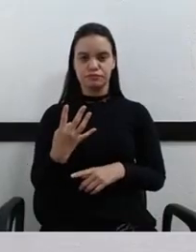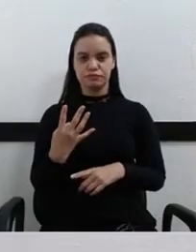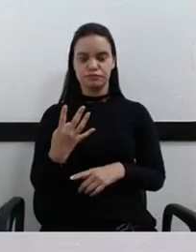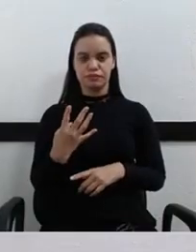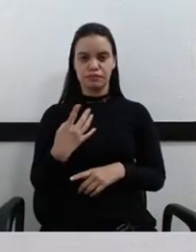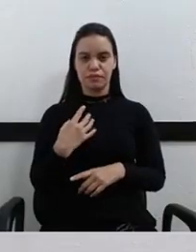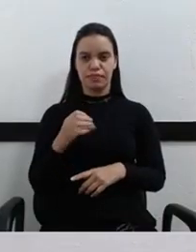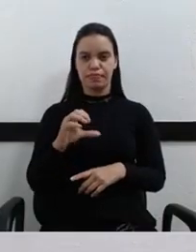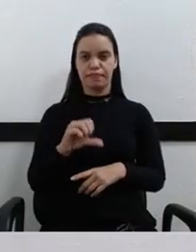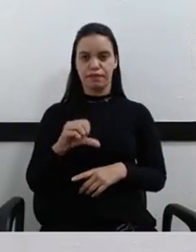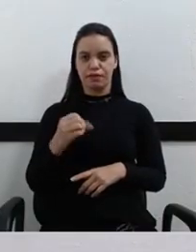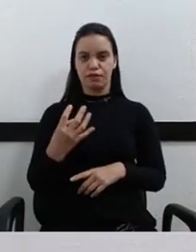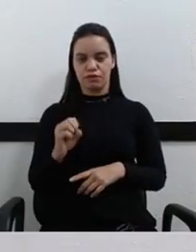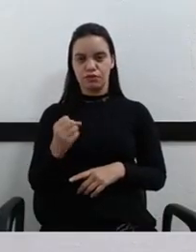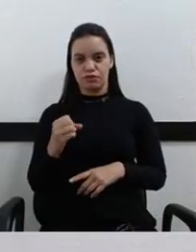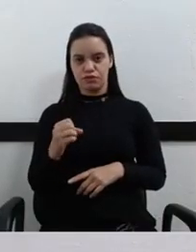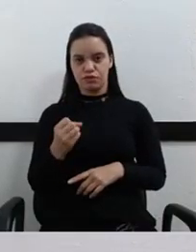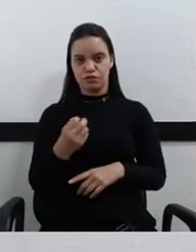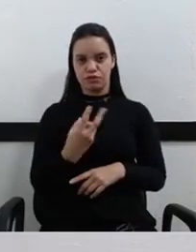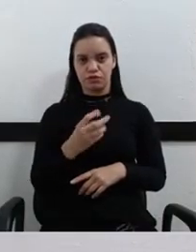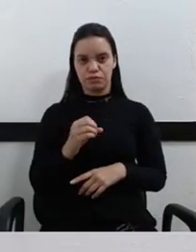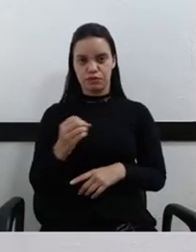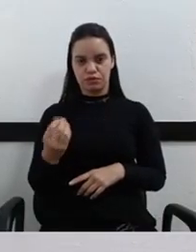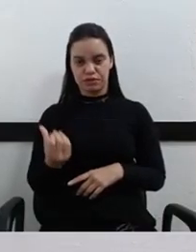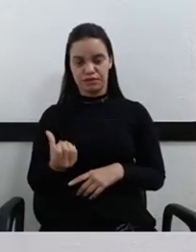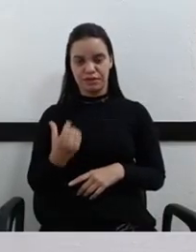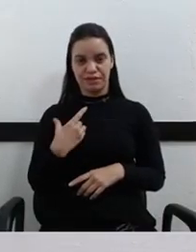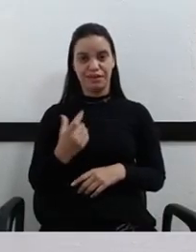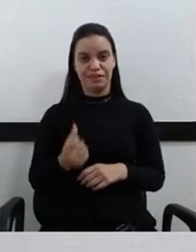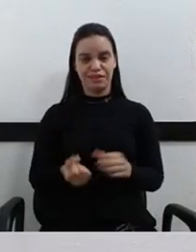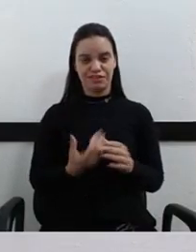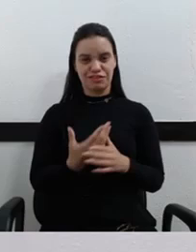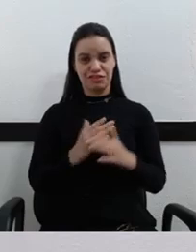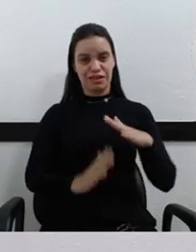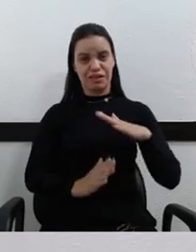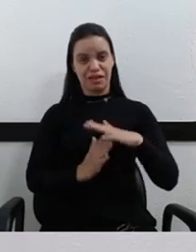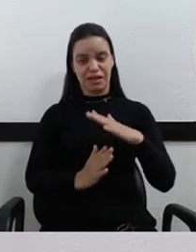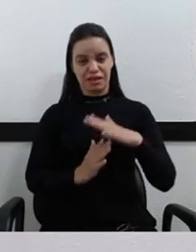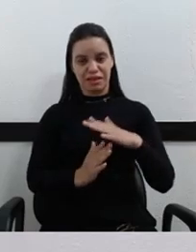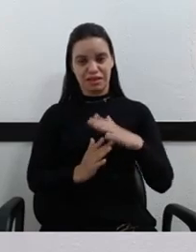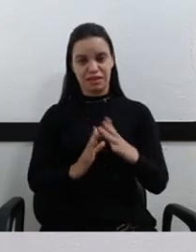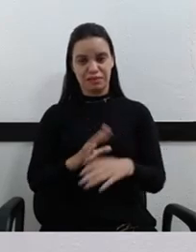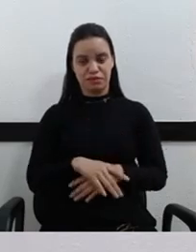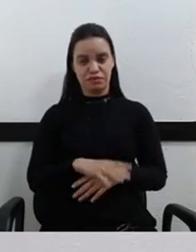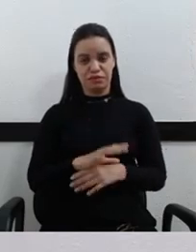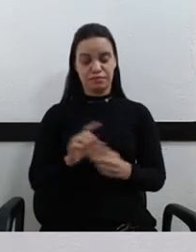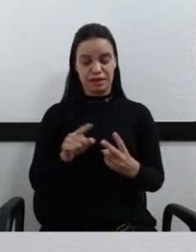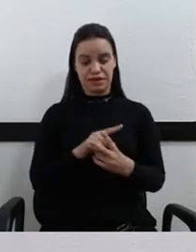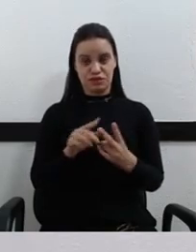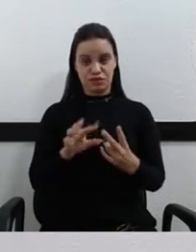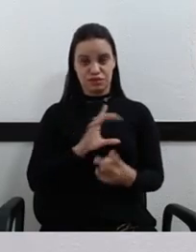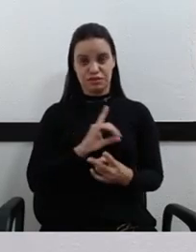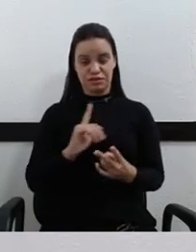Lei 988 de 2006, relato que não existe impedimento temporal para que as defensoras